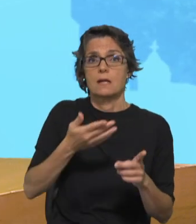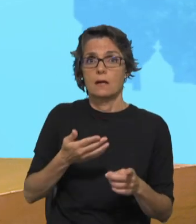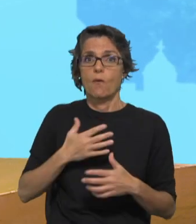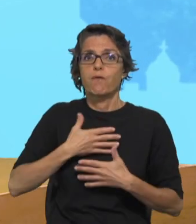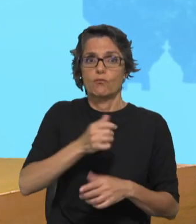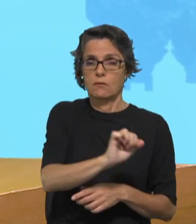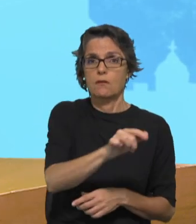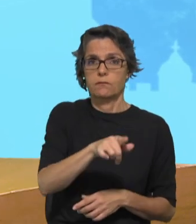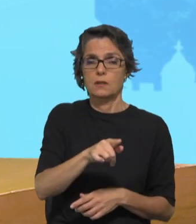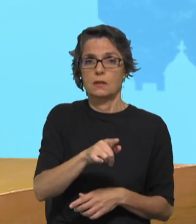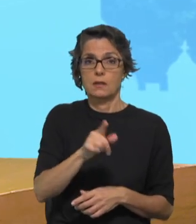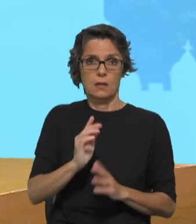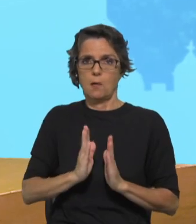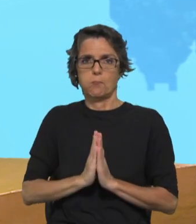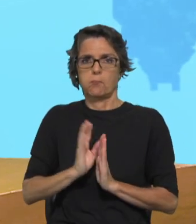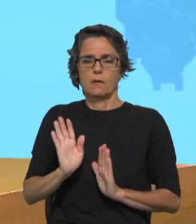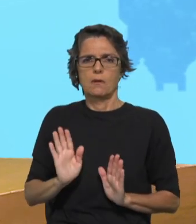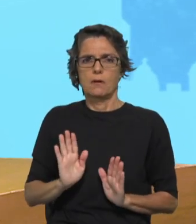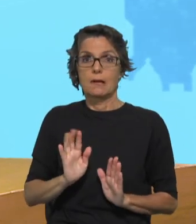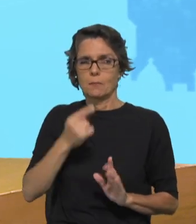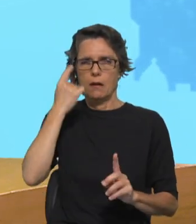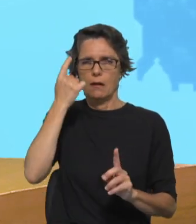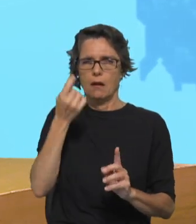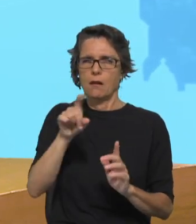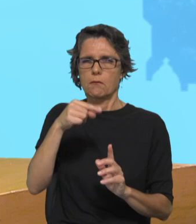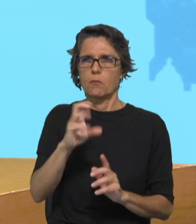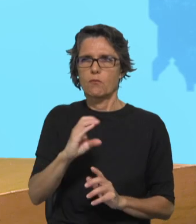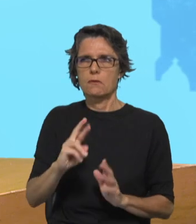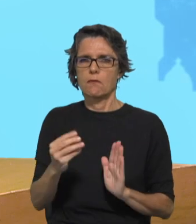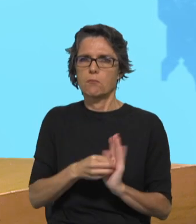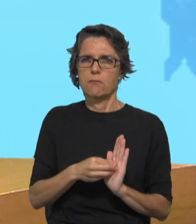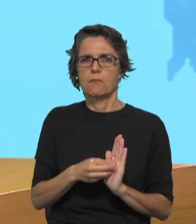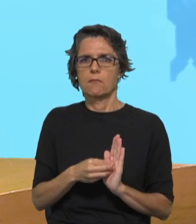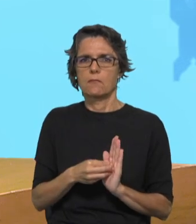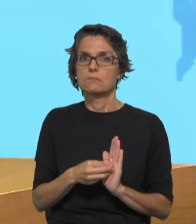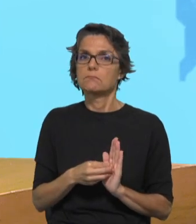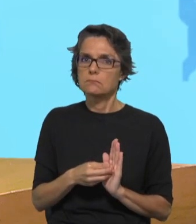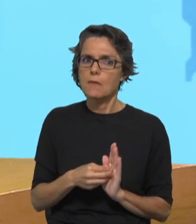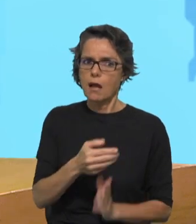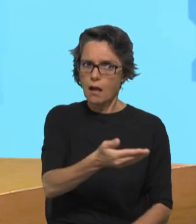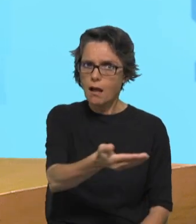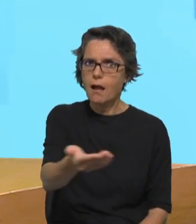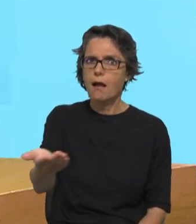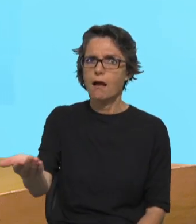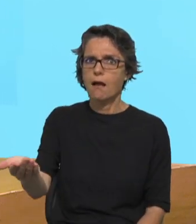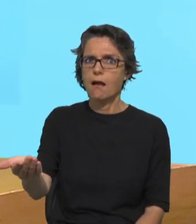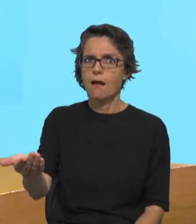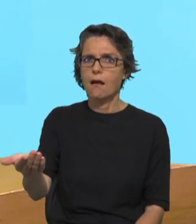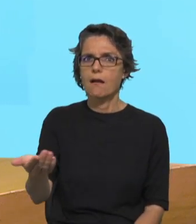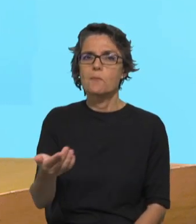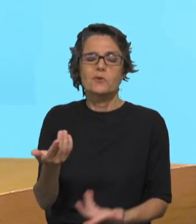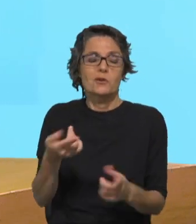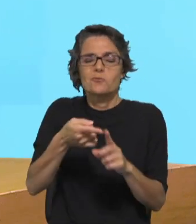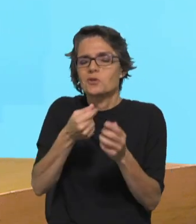crentes religiosos, mas a pensar nisto. Portanto, há muita motivação